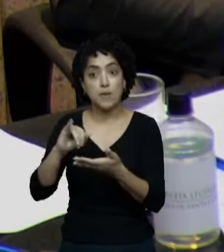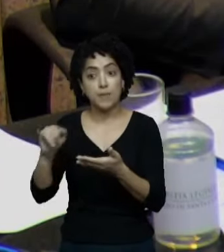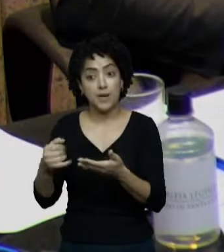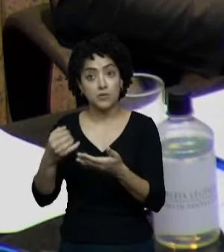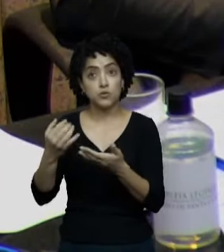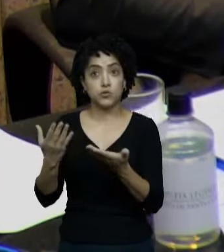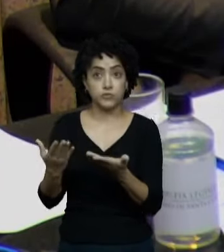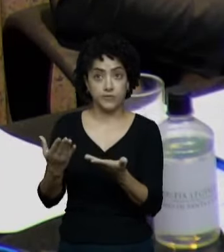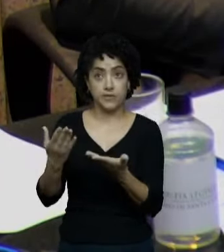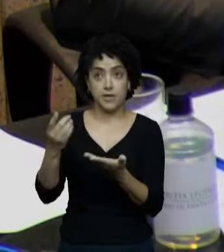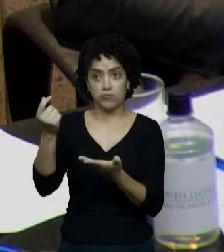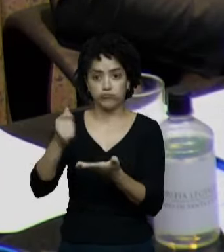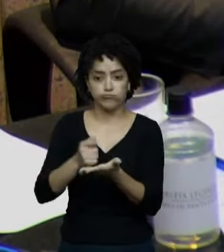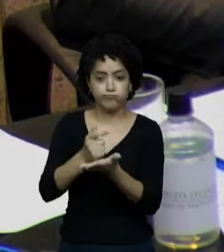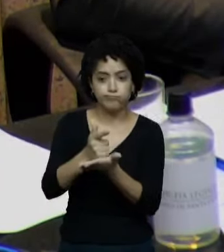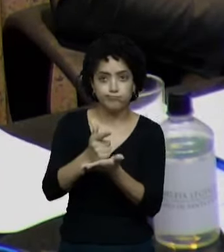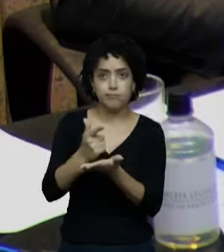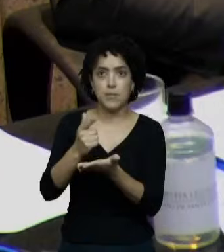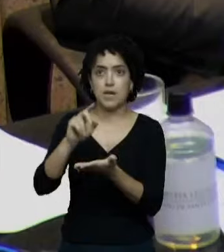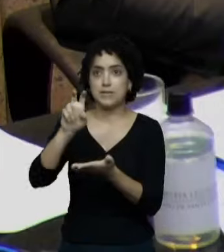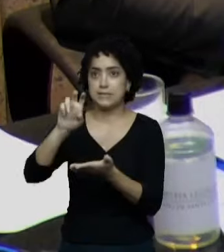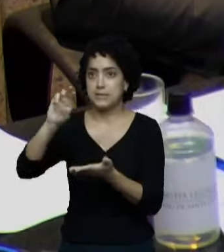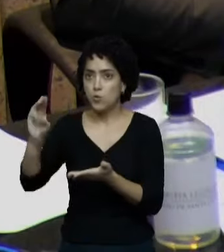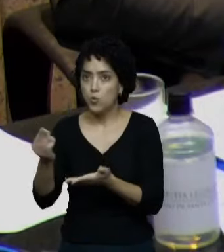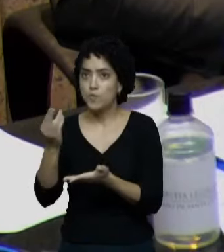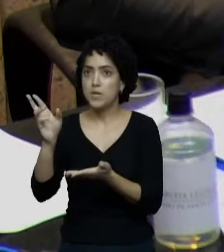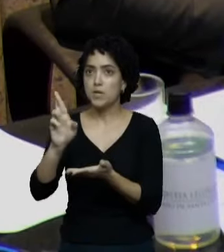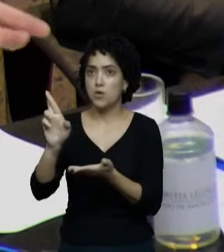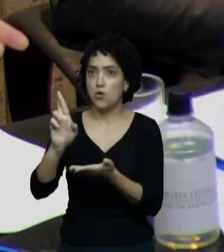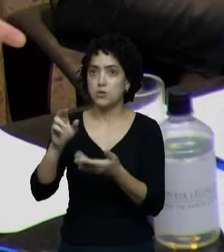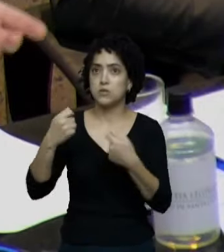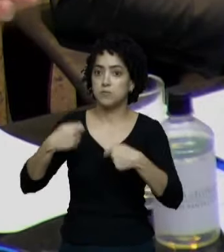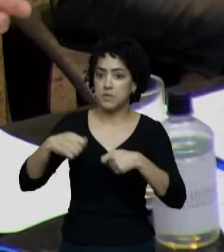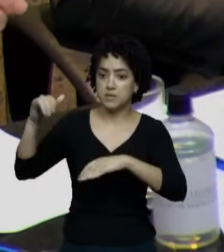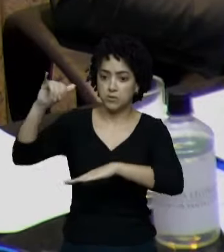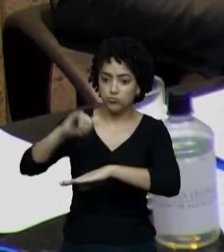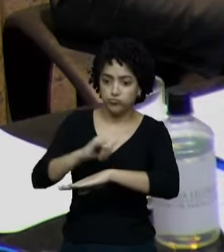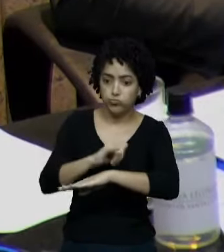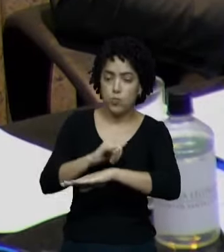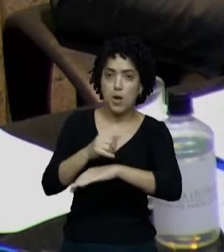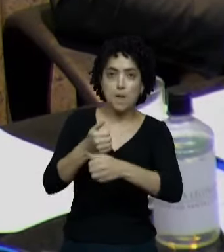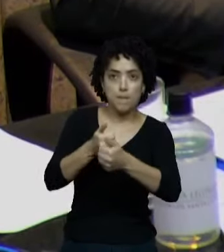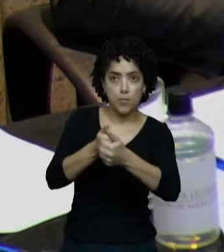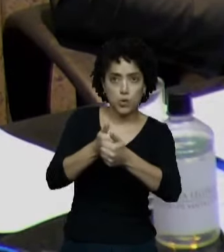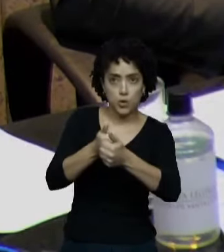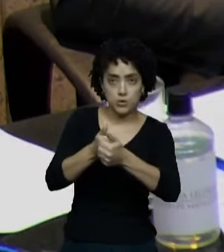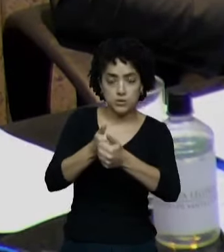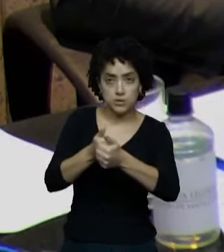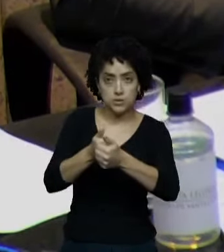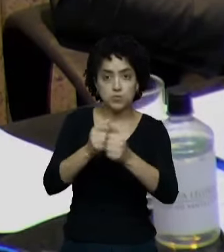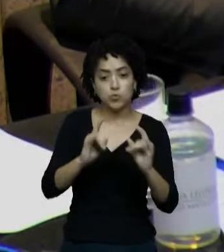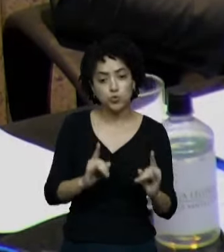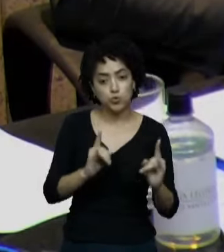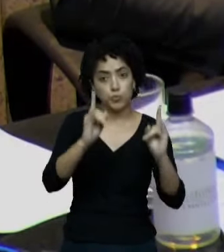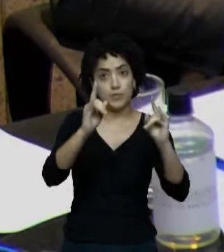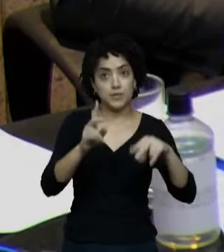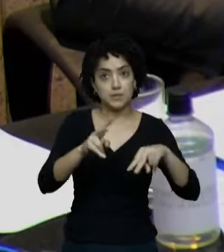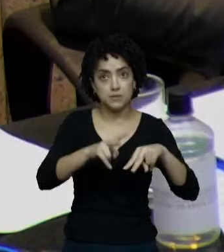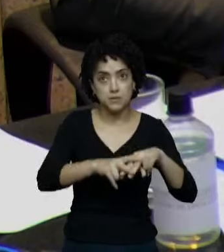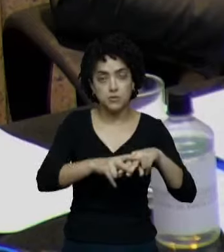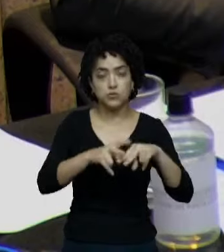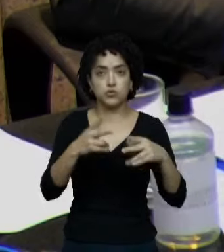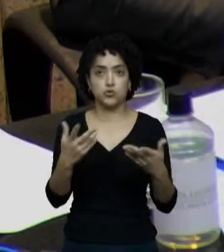reais? Porque eu quero entender, além de tudo, é necessário ter um aeroporto perto também do presídio, é necessário ter